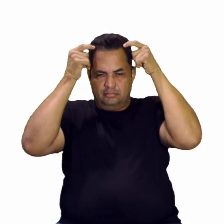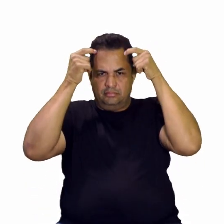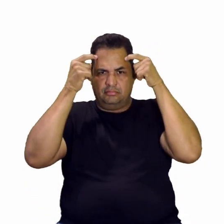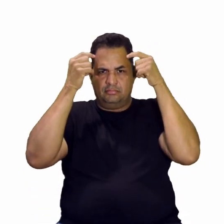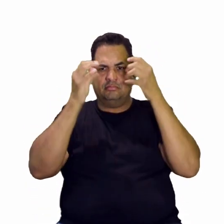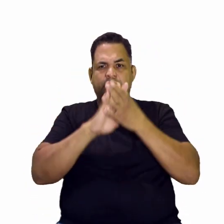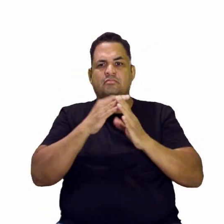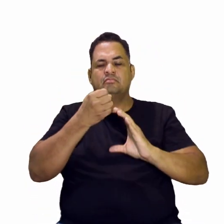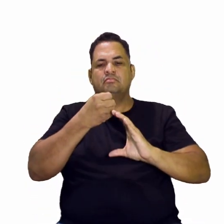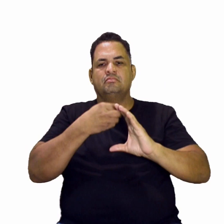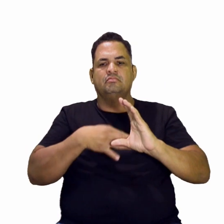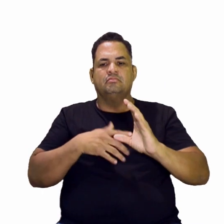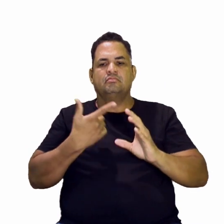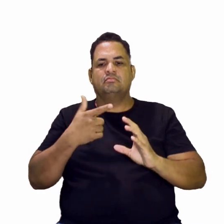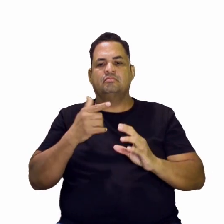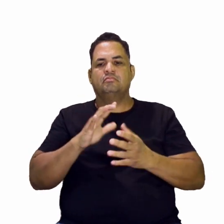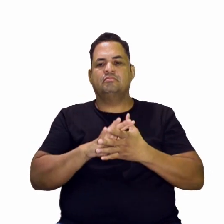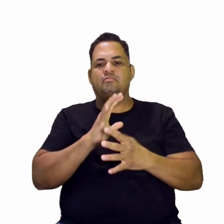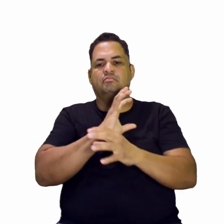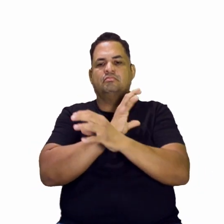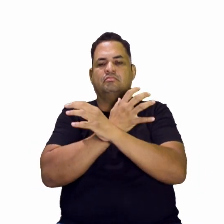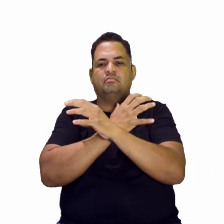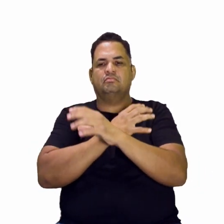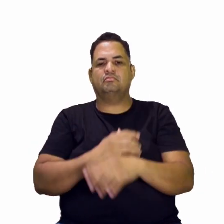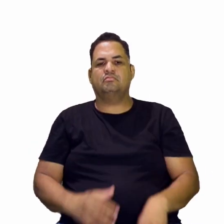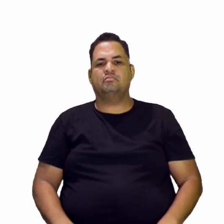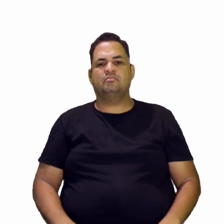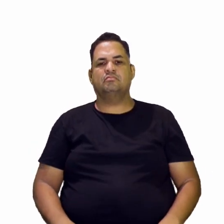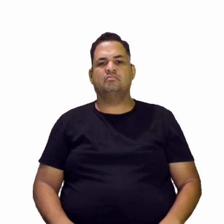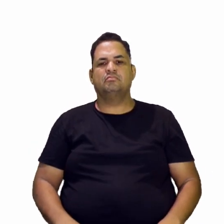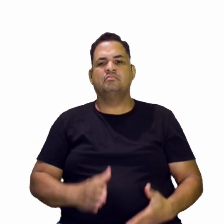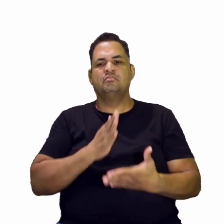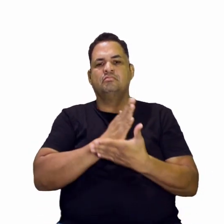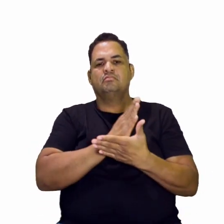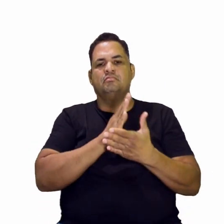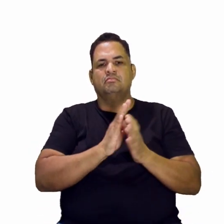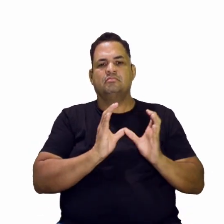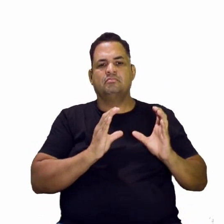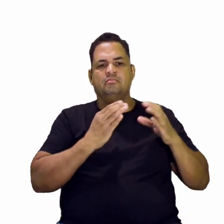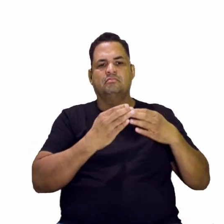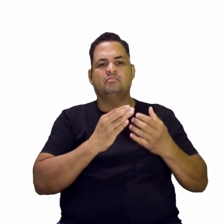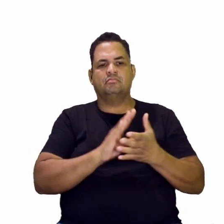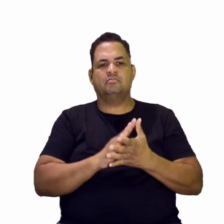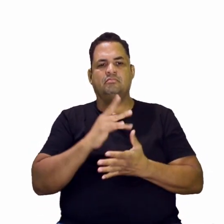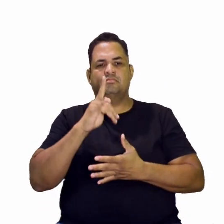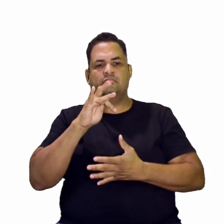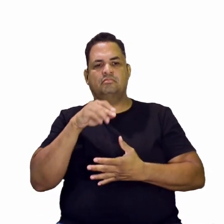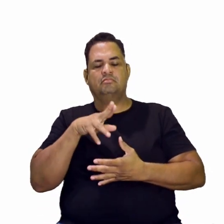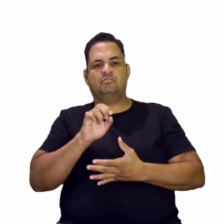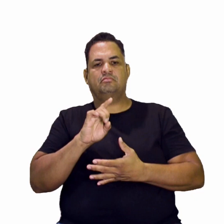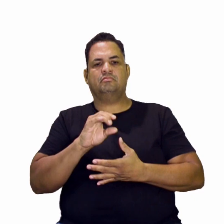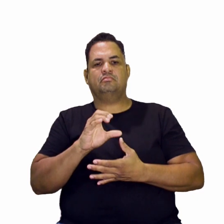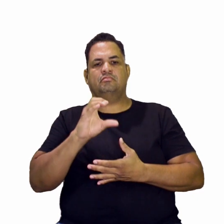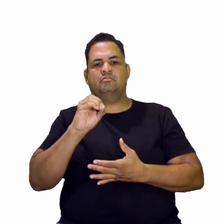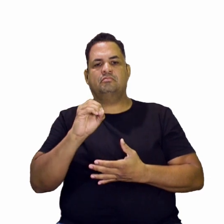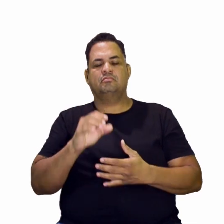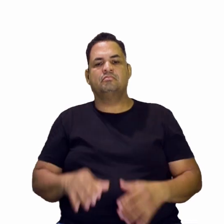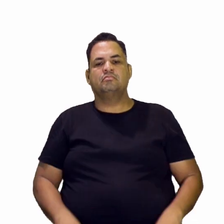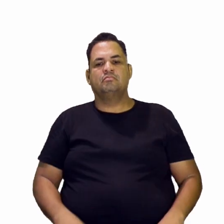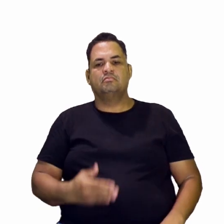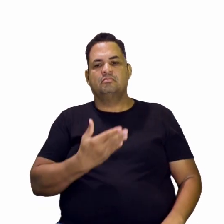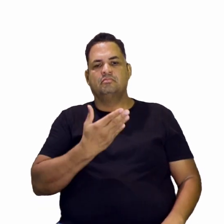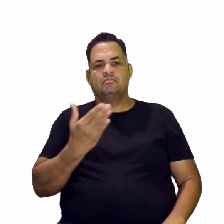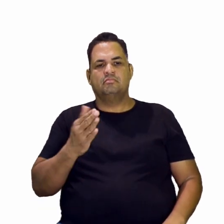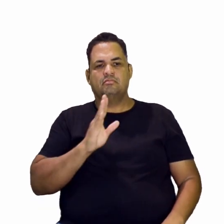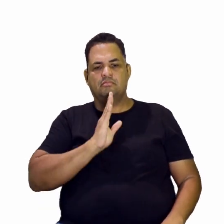crânio são caracterizados como invertebrados. Eles são divididos nos grupos dos poríferos, tá? Aqui